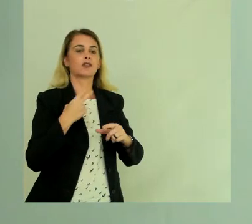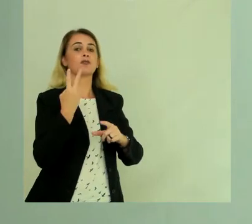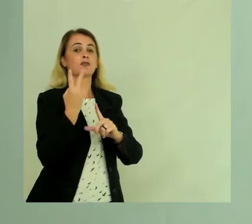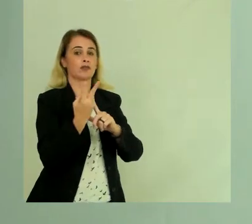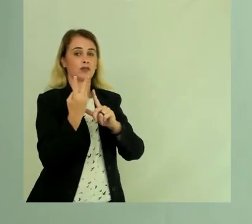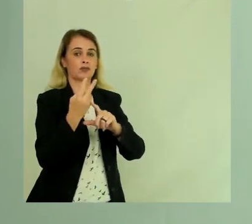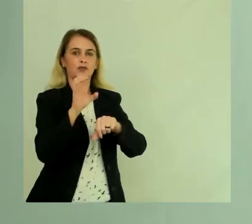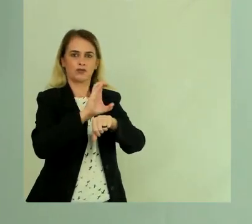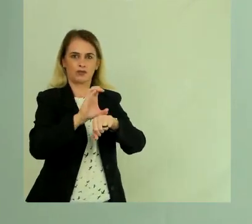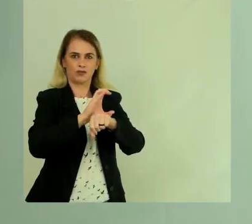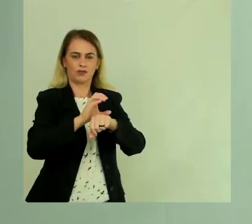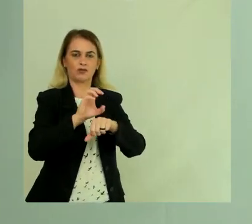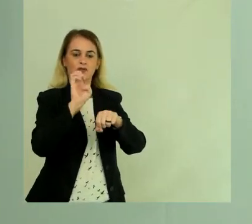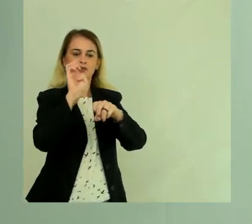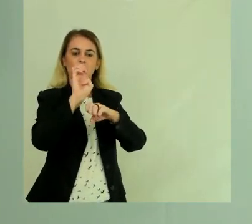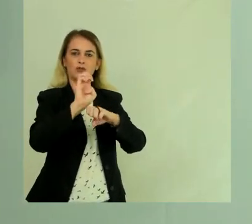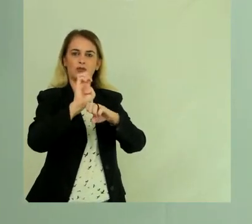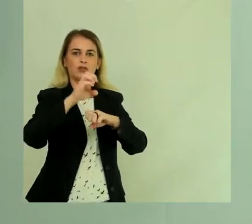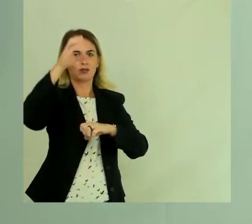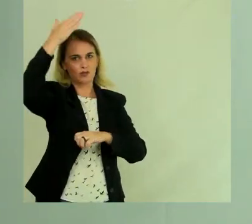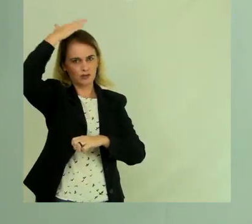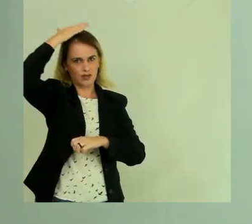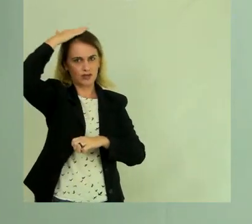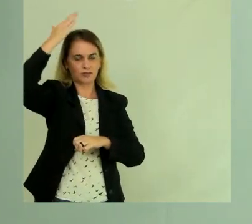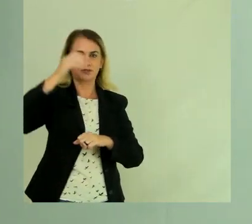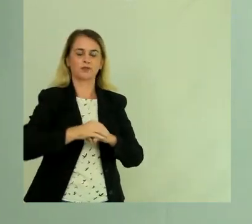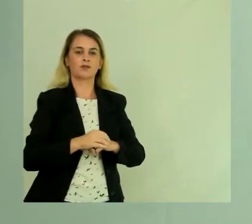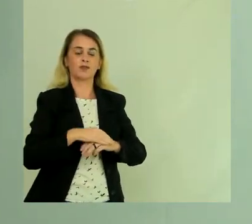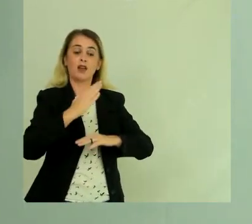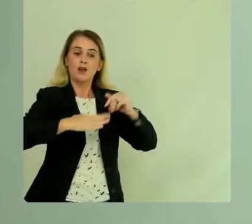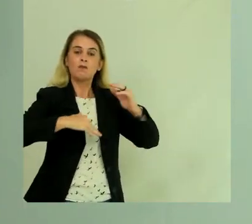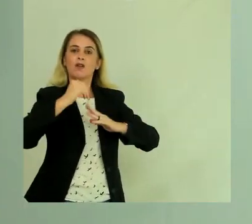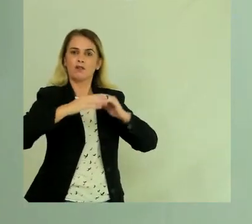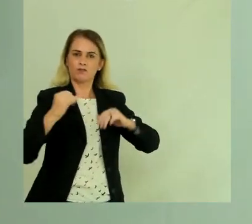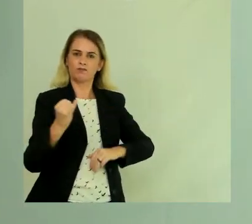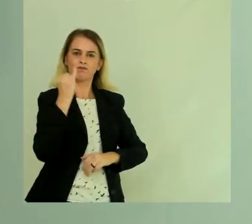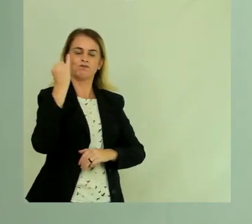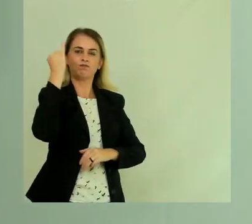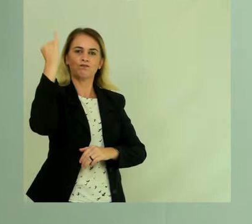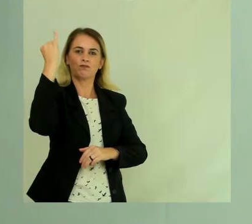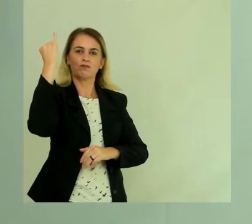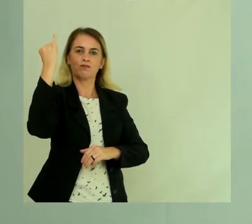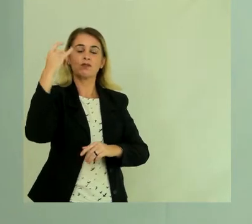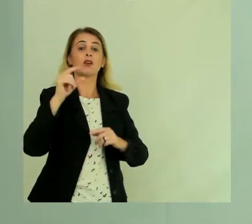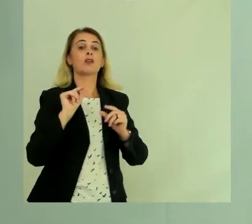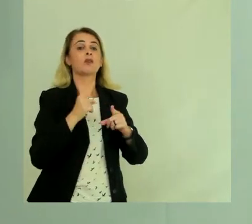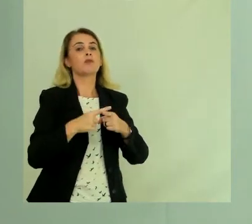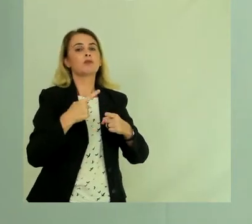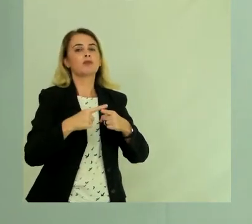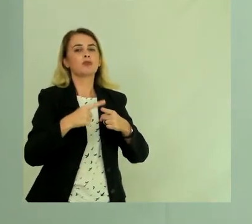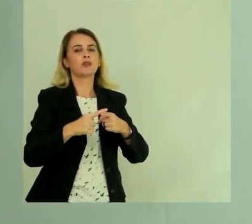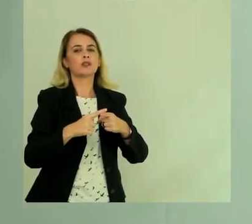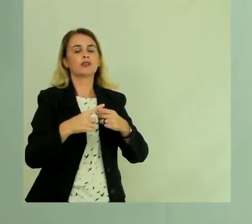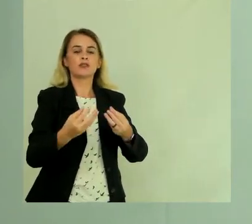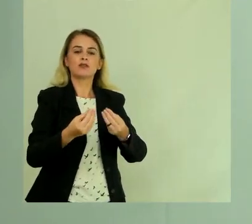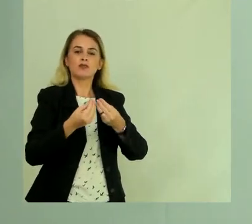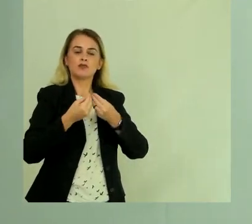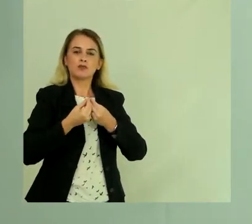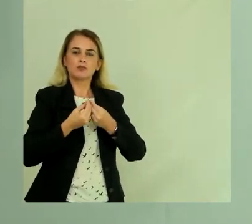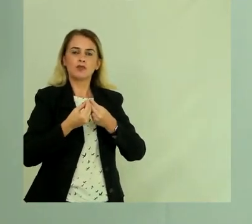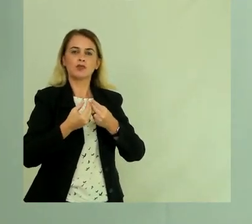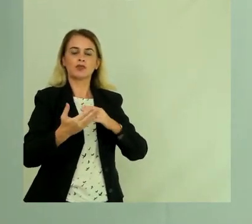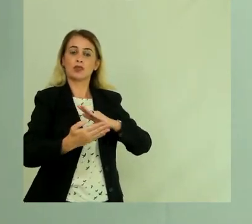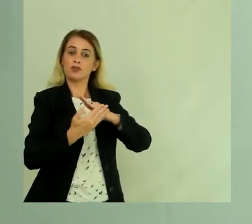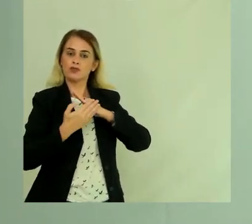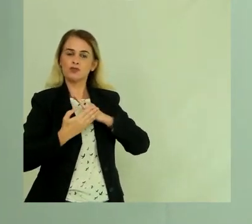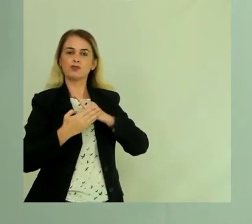cursos lá em Maringá, no Paraná. É uma formação muito importante, né, porque dá suporte para o intérprete. Apesar